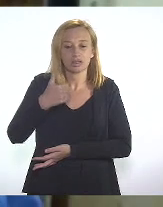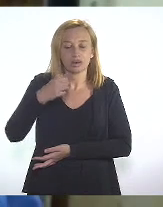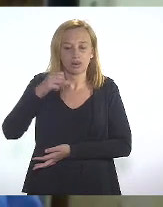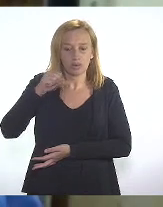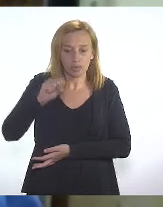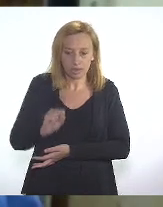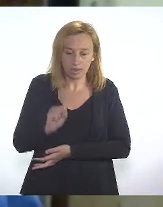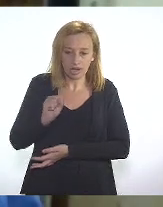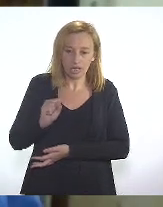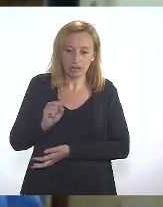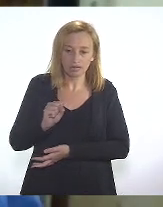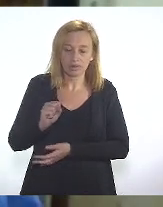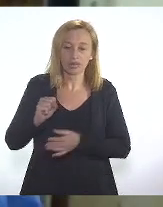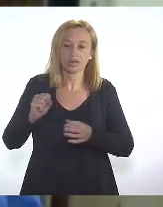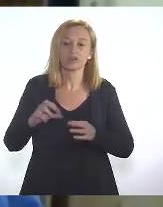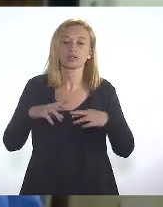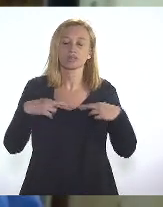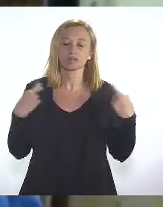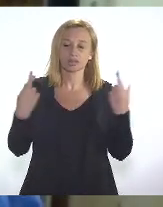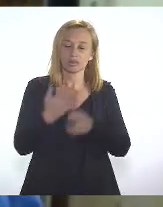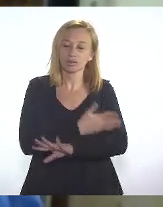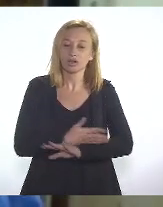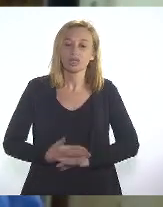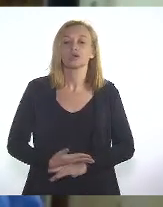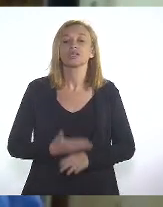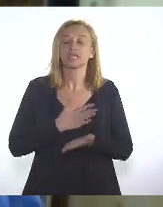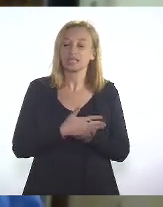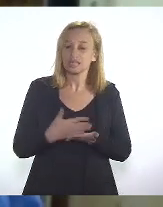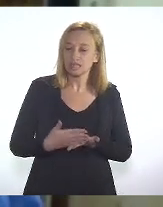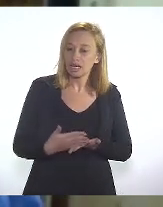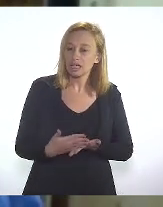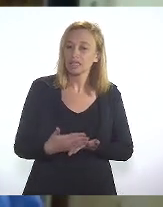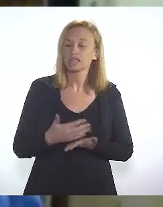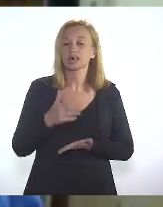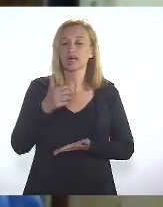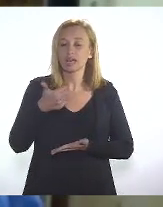308ª sessão extraordinária, que, iniciada às